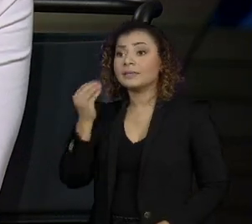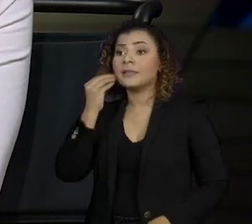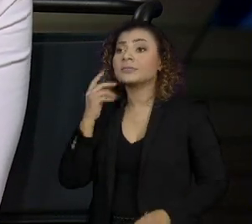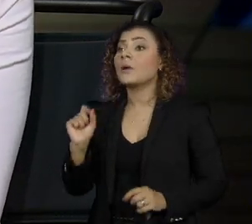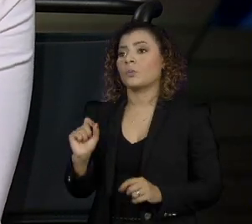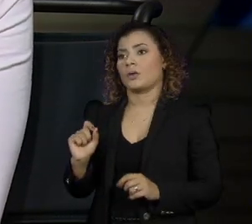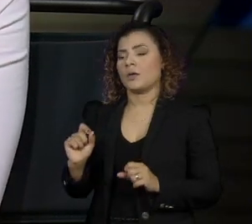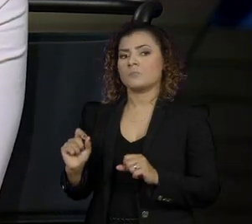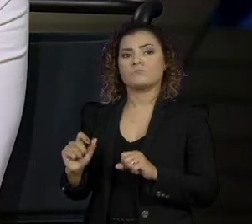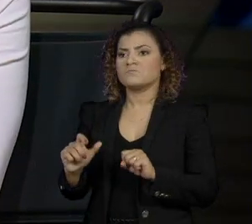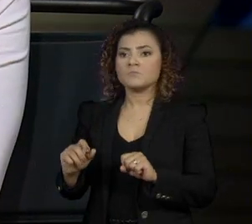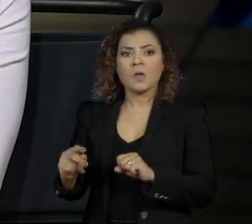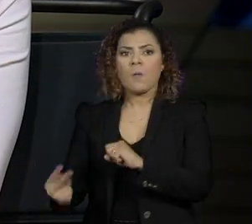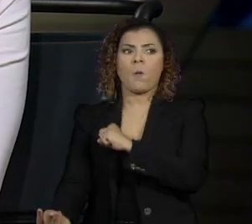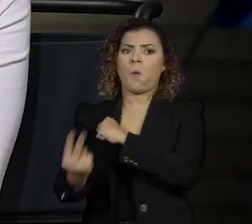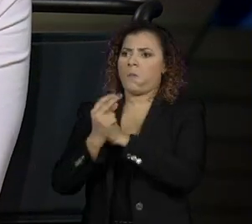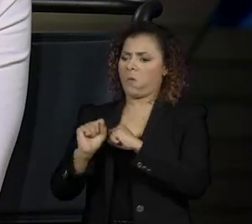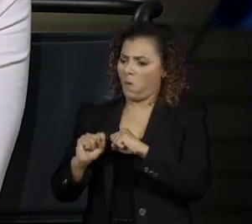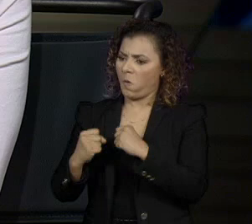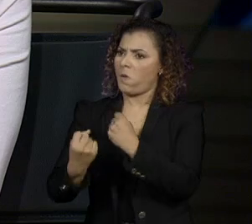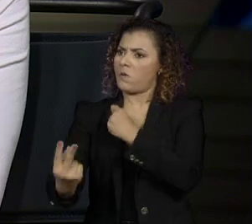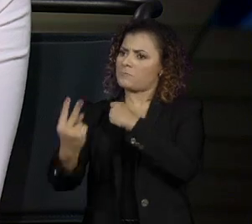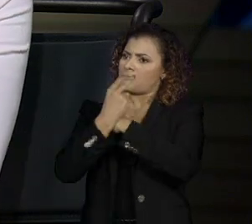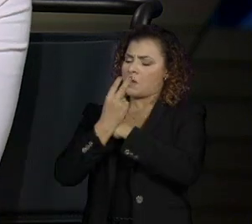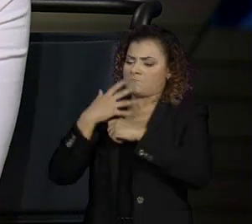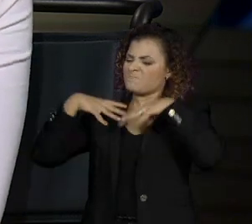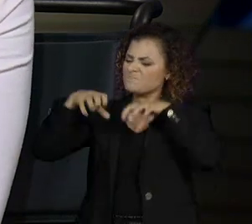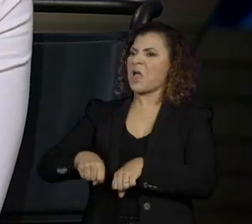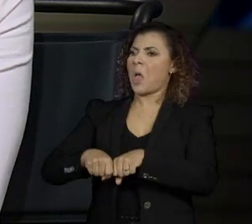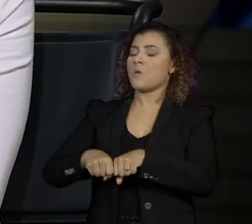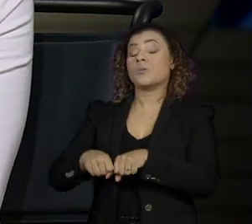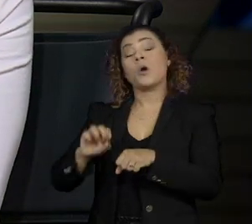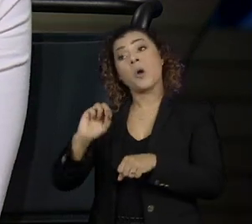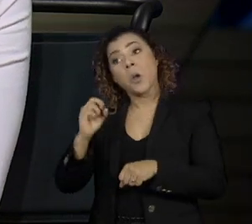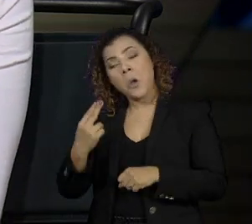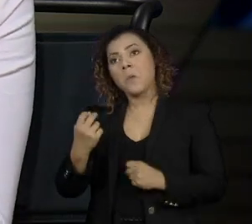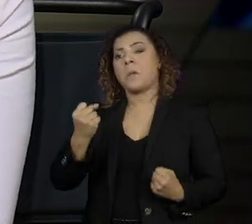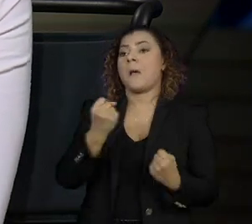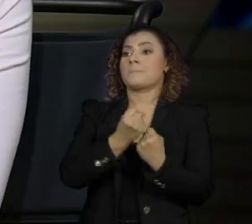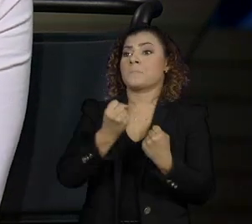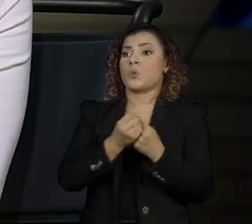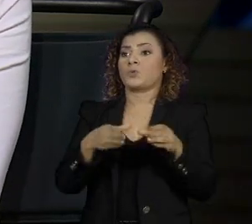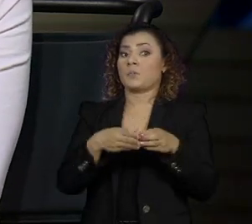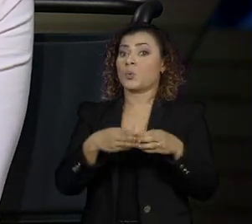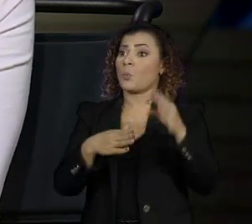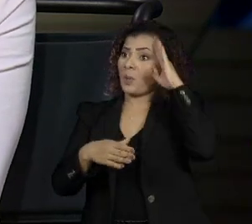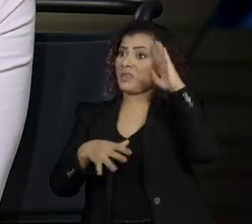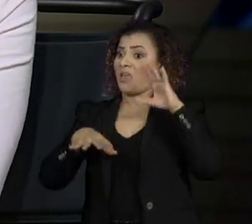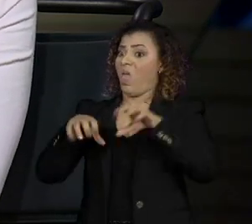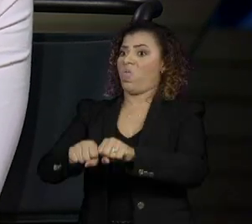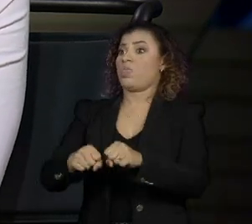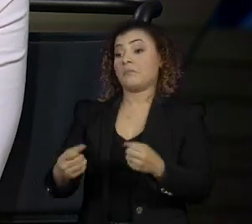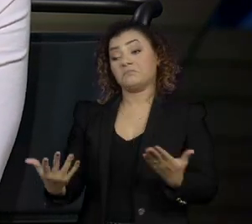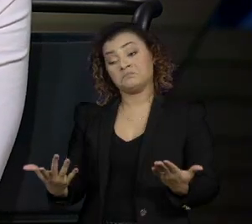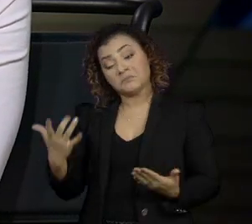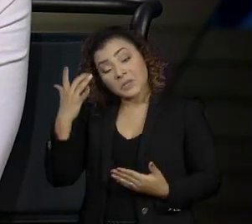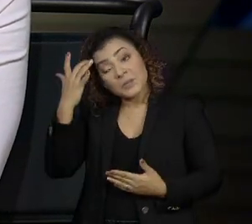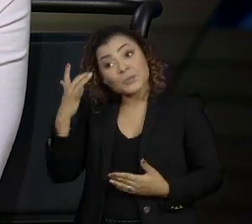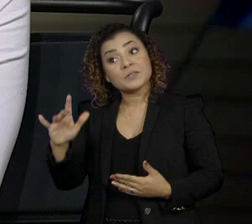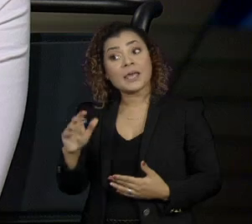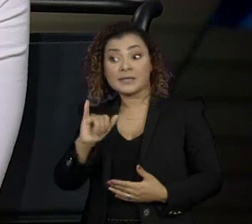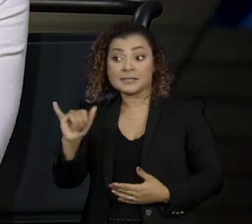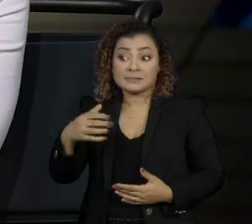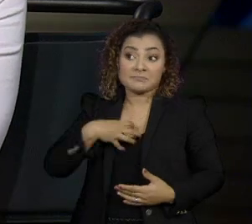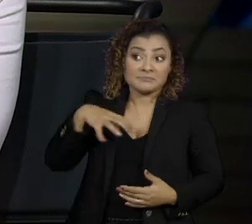estado de defesa, ou usar outros instrumentos, seu apoio com a própria base militar, enfim. Não sei se ele vai por